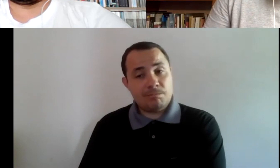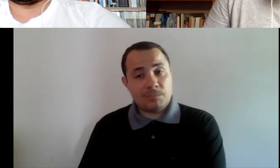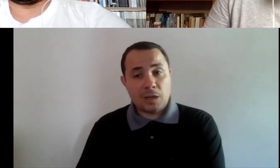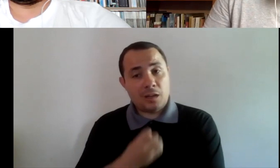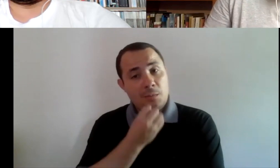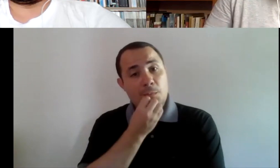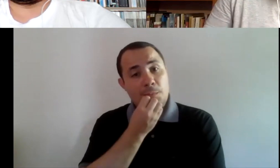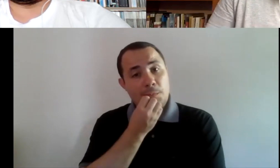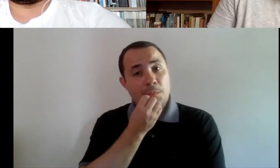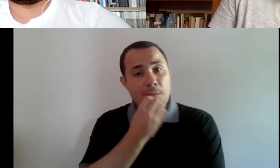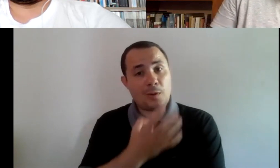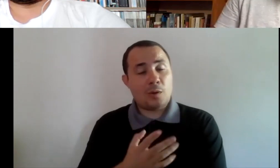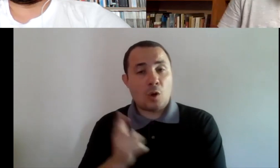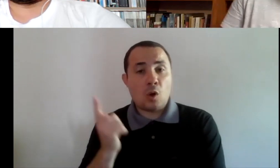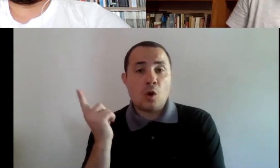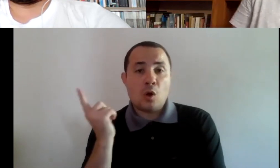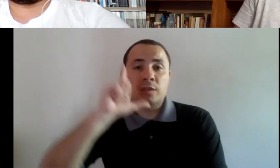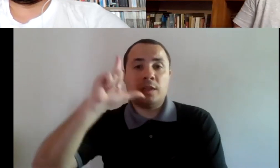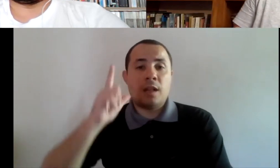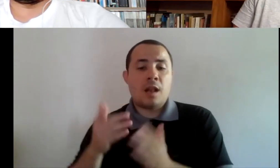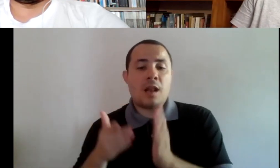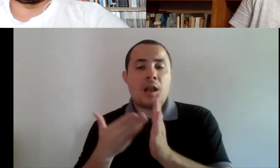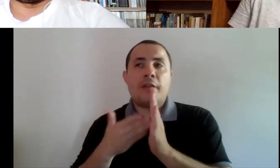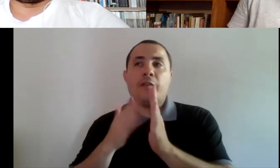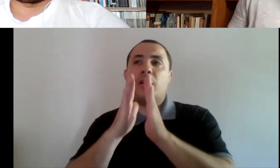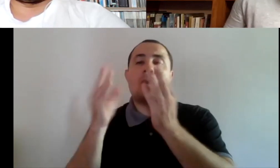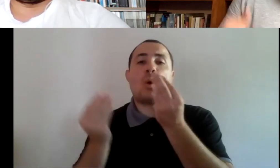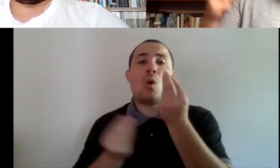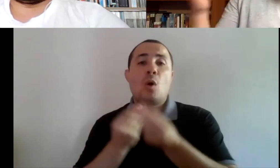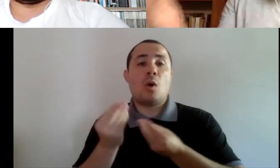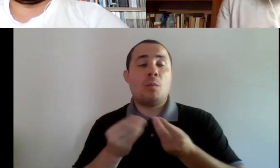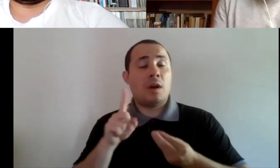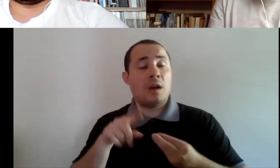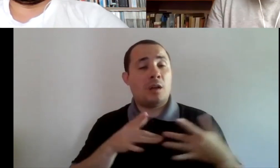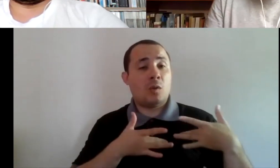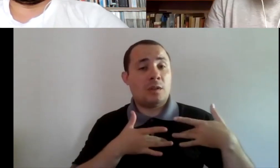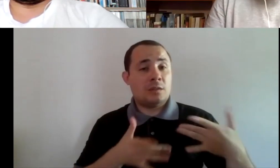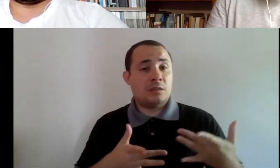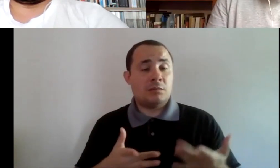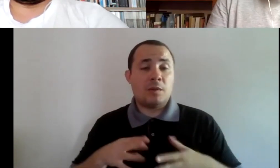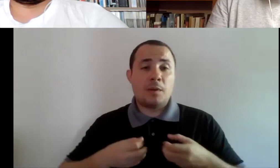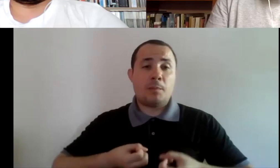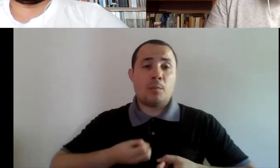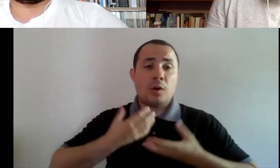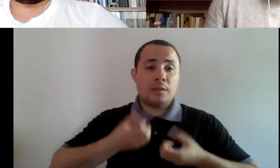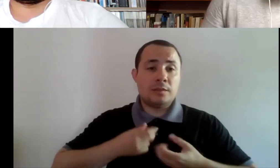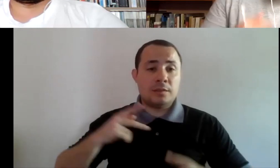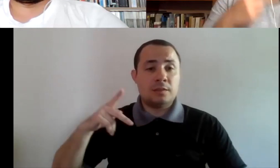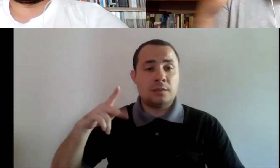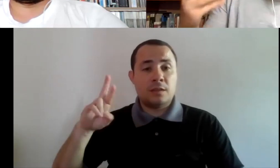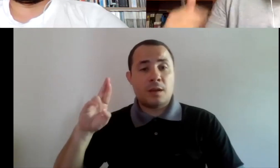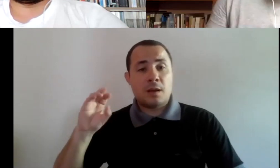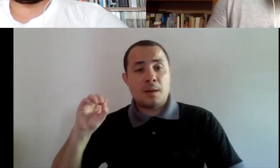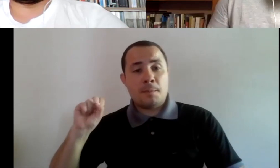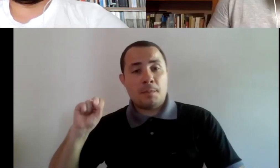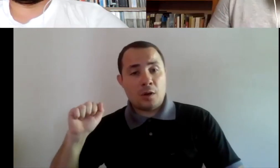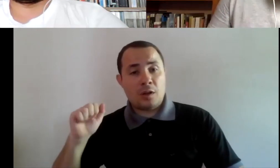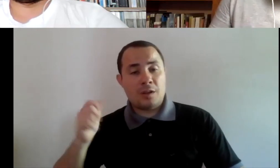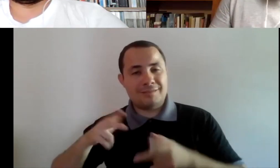trazer, porque todas as editoras independentes, né, de poesia, de prosa, participam dessa feira e